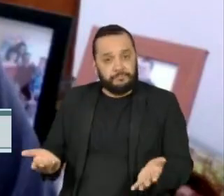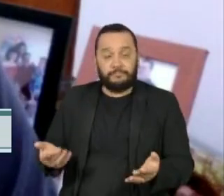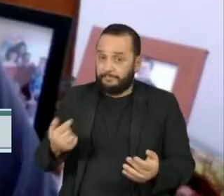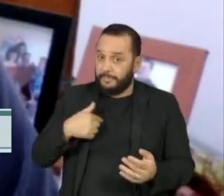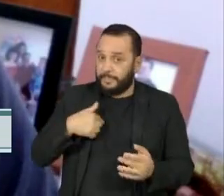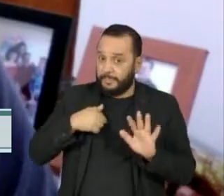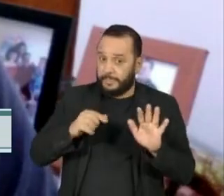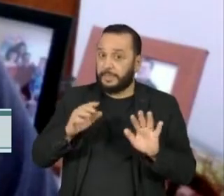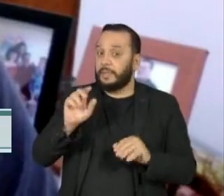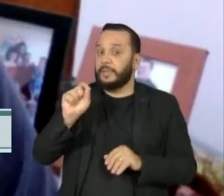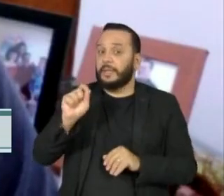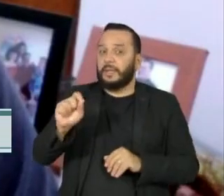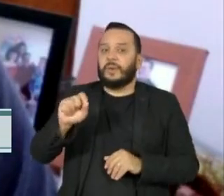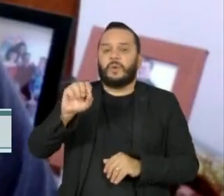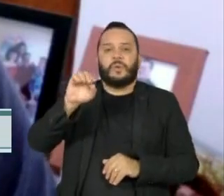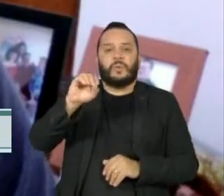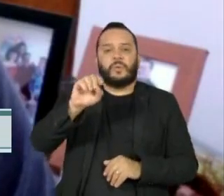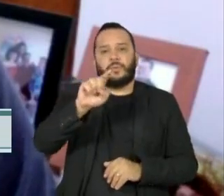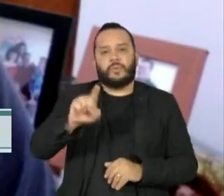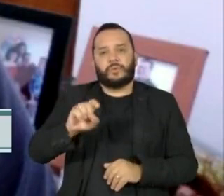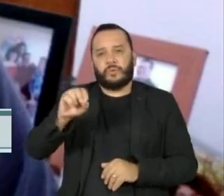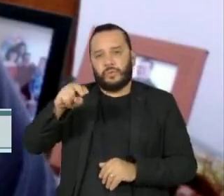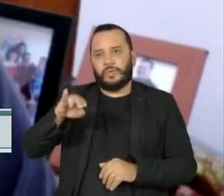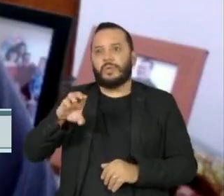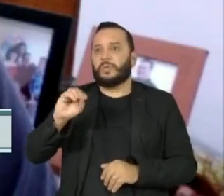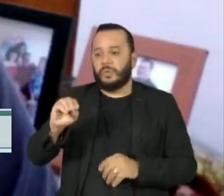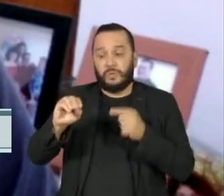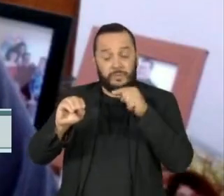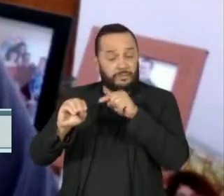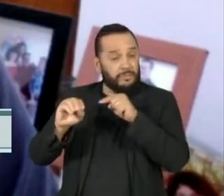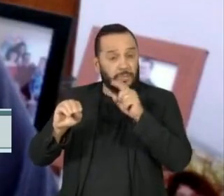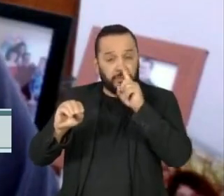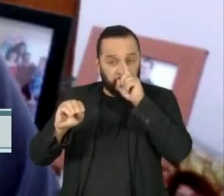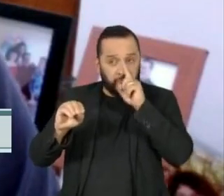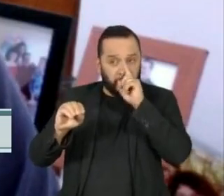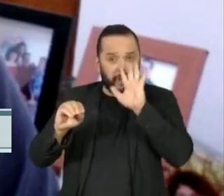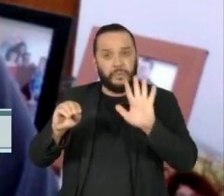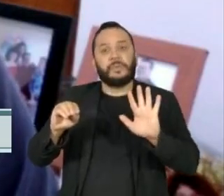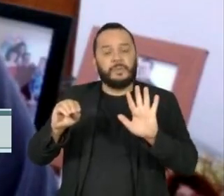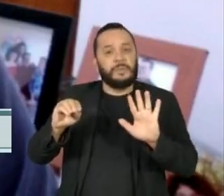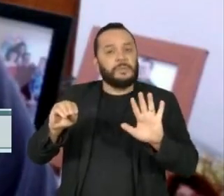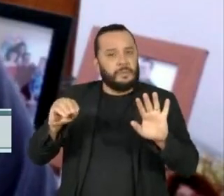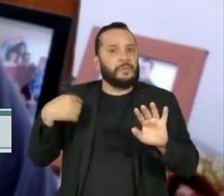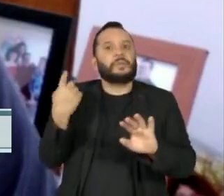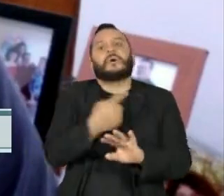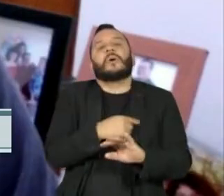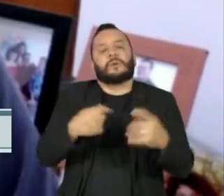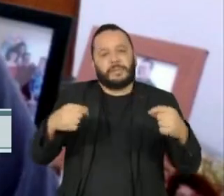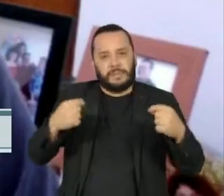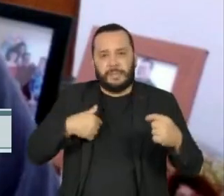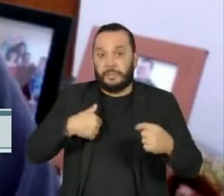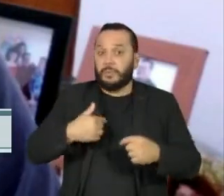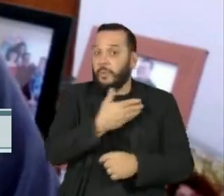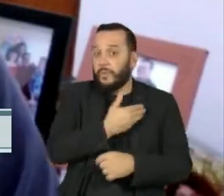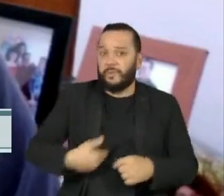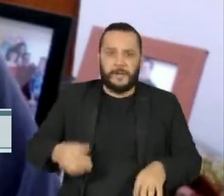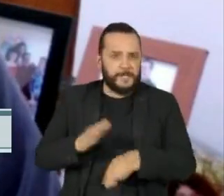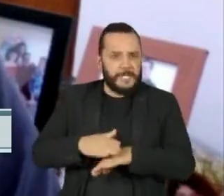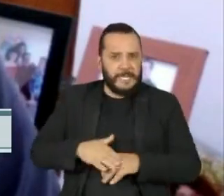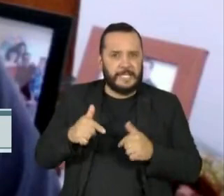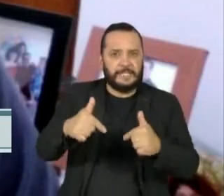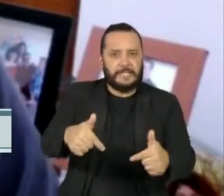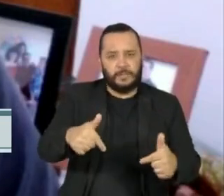que nós temos nós precisamos de políticas públicas de governança global e de responsabilidade Por parte dos líderes que